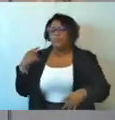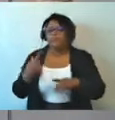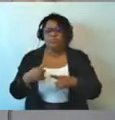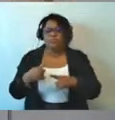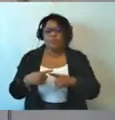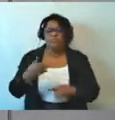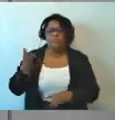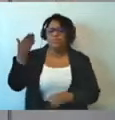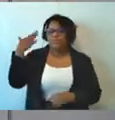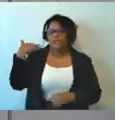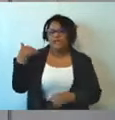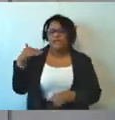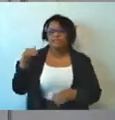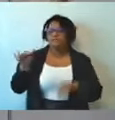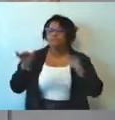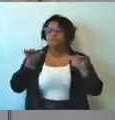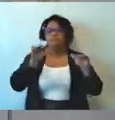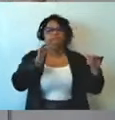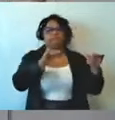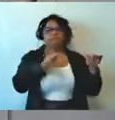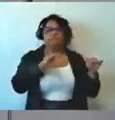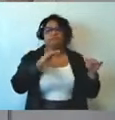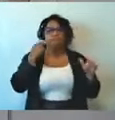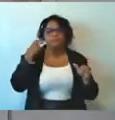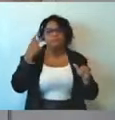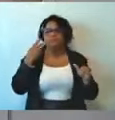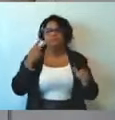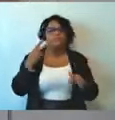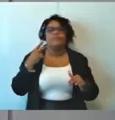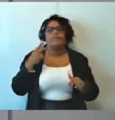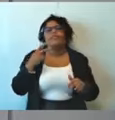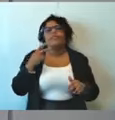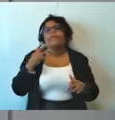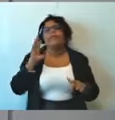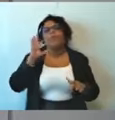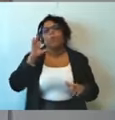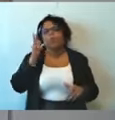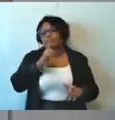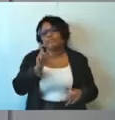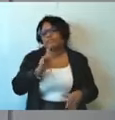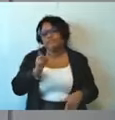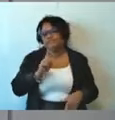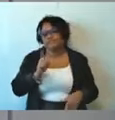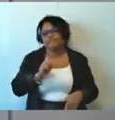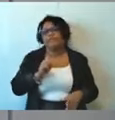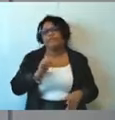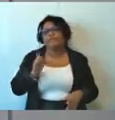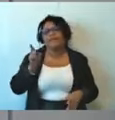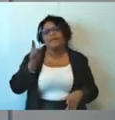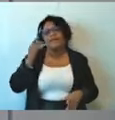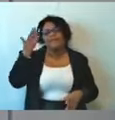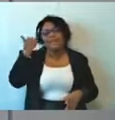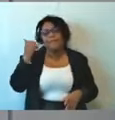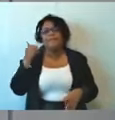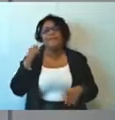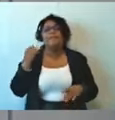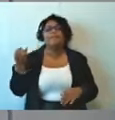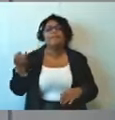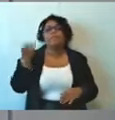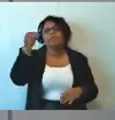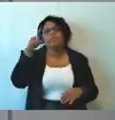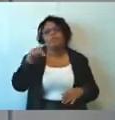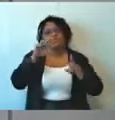a responsabilidade que é tratar desse tema com respeito, porque o importante, gente, são